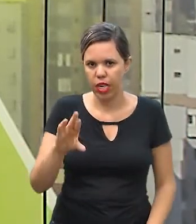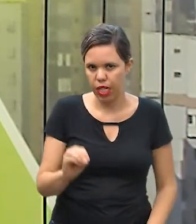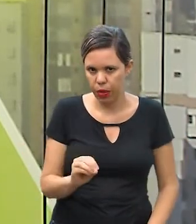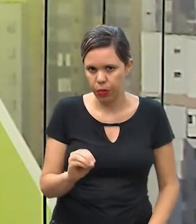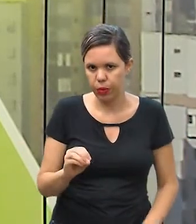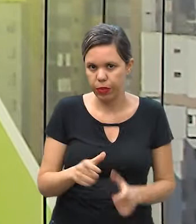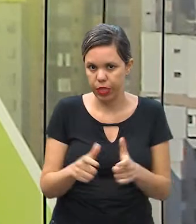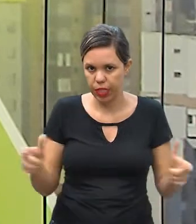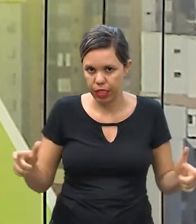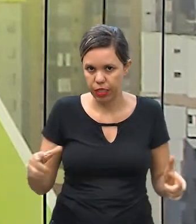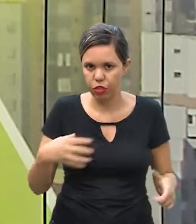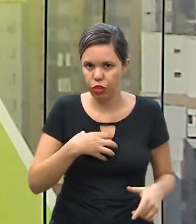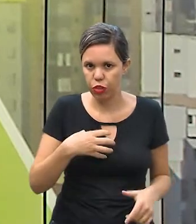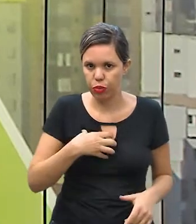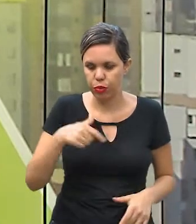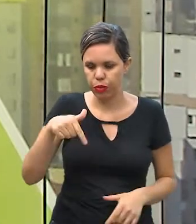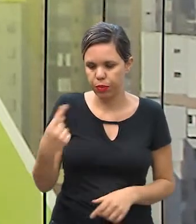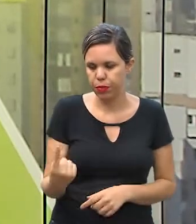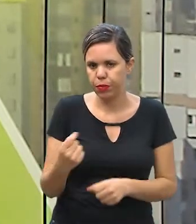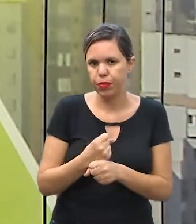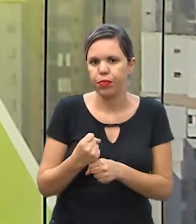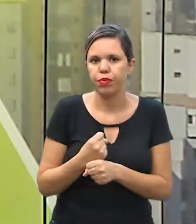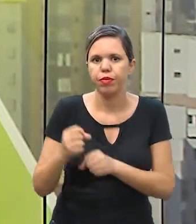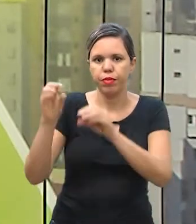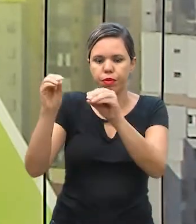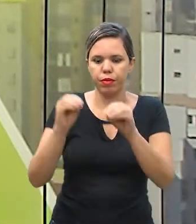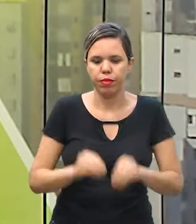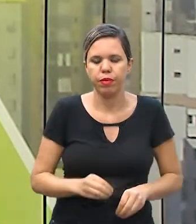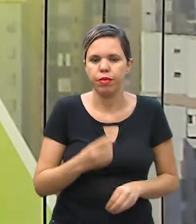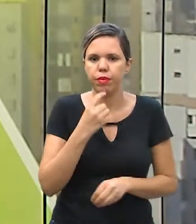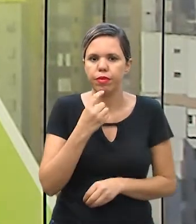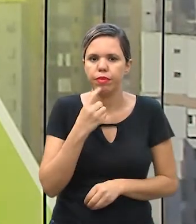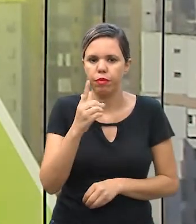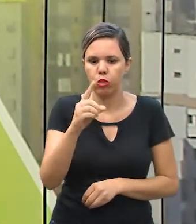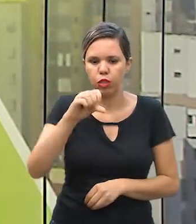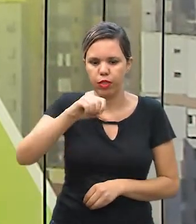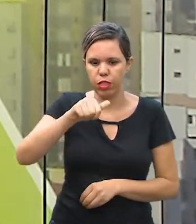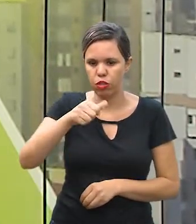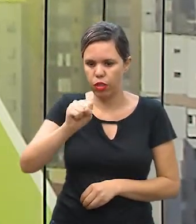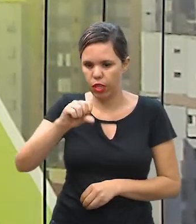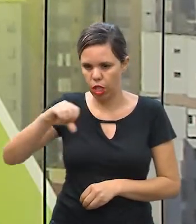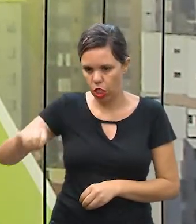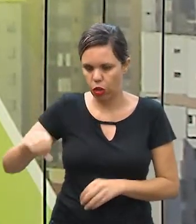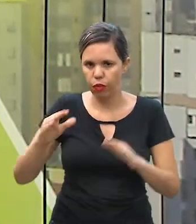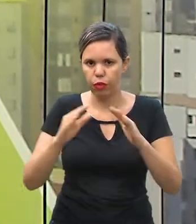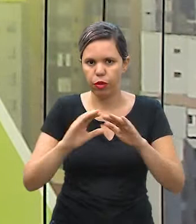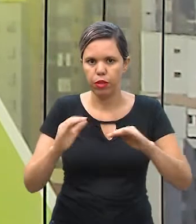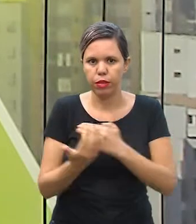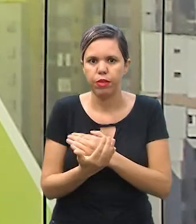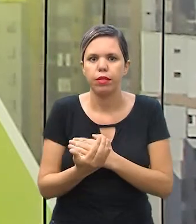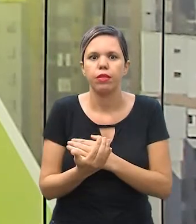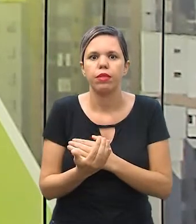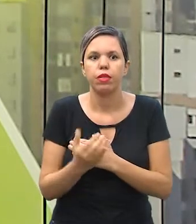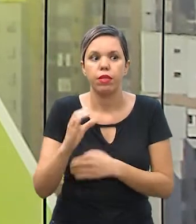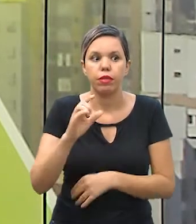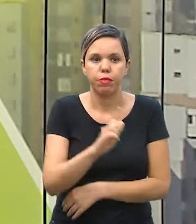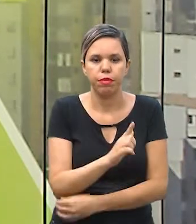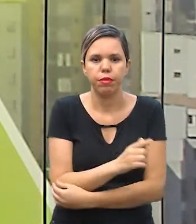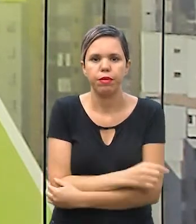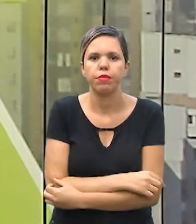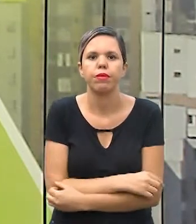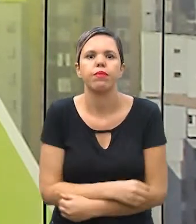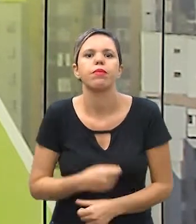em 71, mas mora em Campinas desde 1989. É morador do distrito do Campo